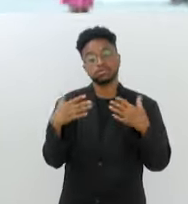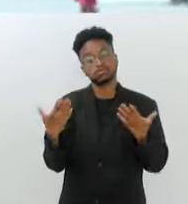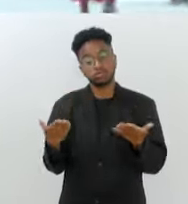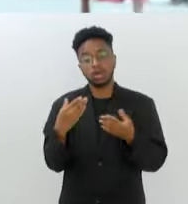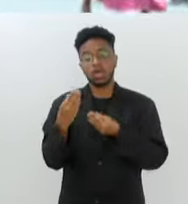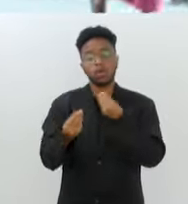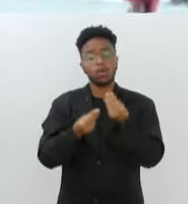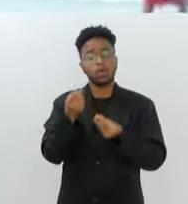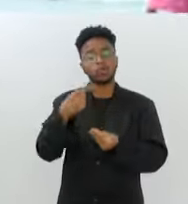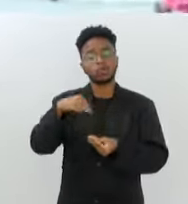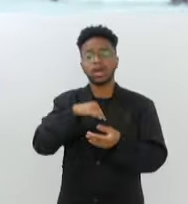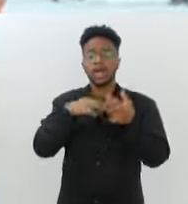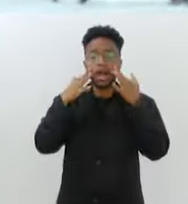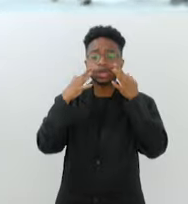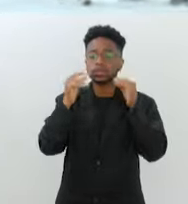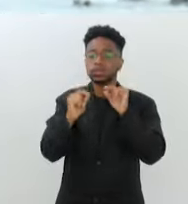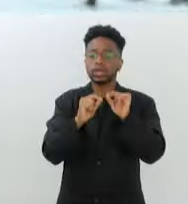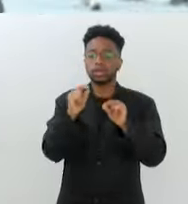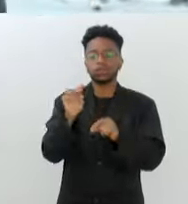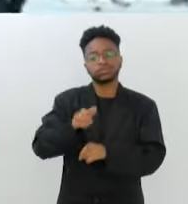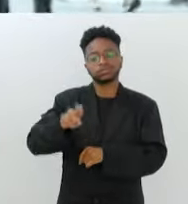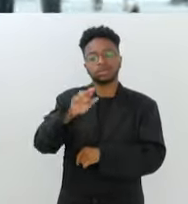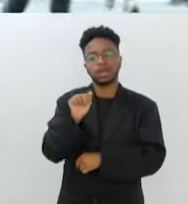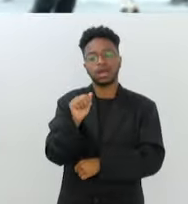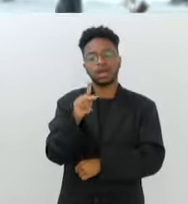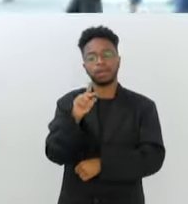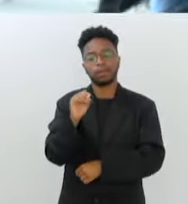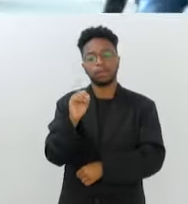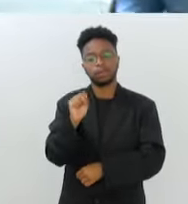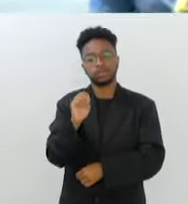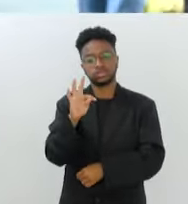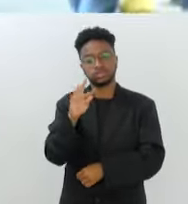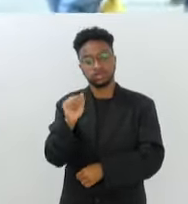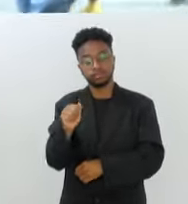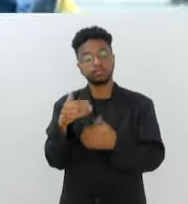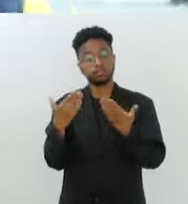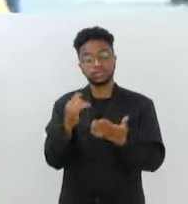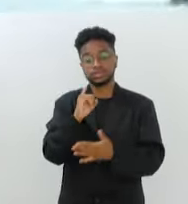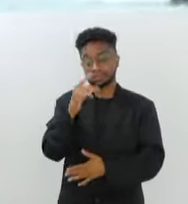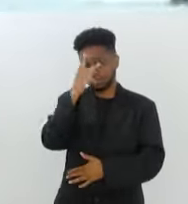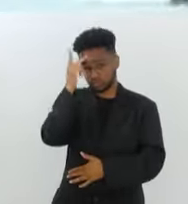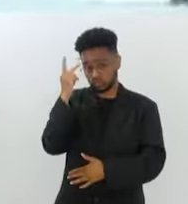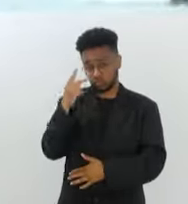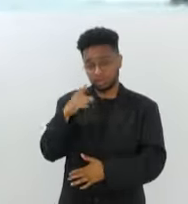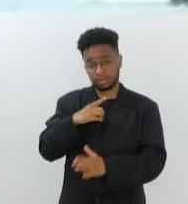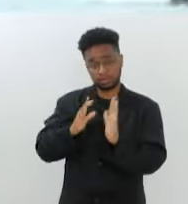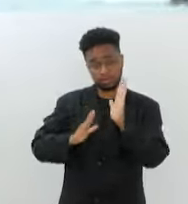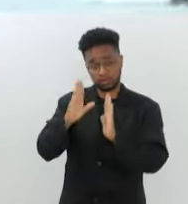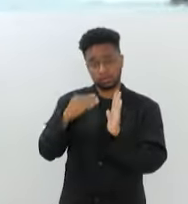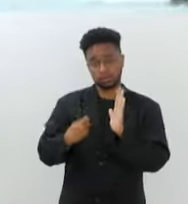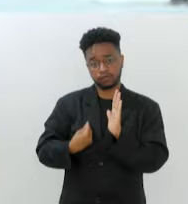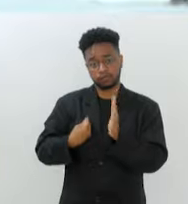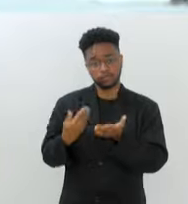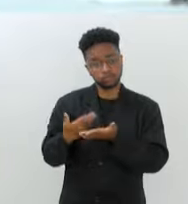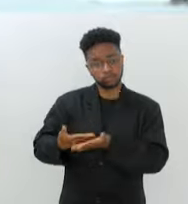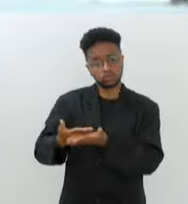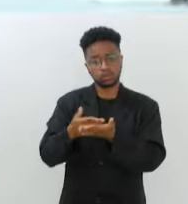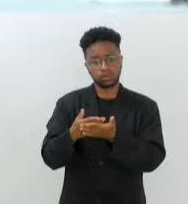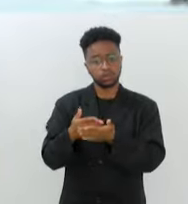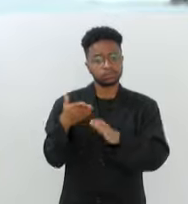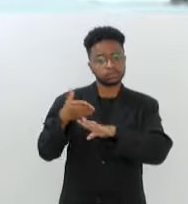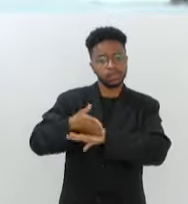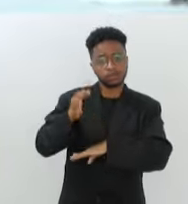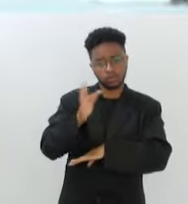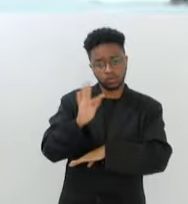gente ficar ligado é fazendo as apostas. Então, com certeza, quem está nessa fase da vida de estudar, de escolher uma faculdade, muitas vezes